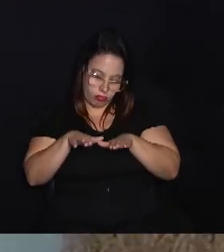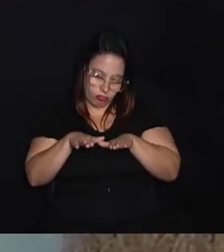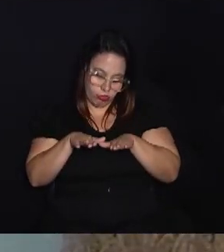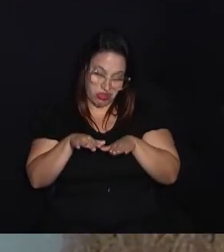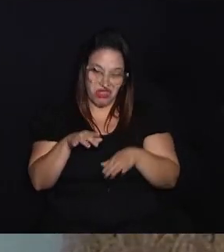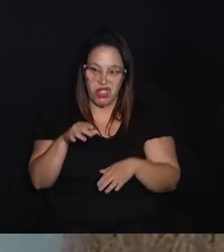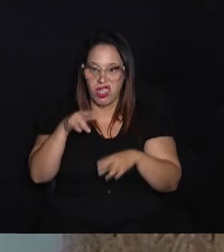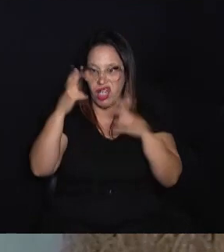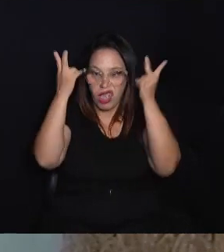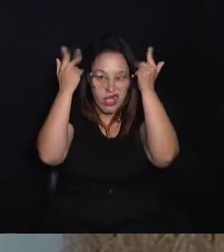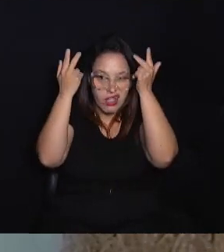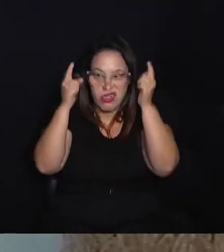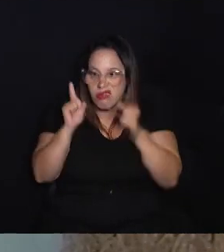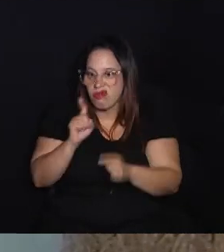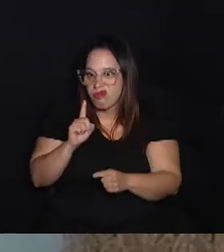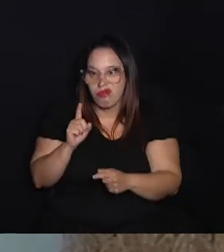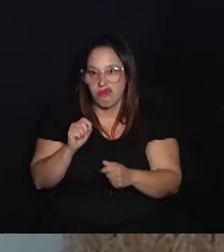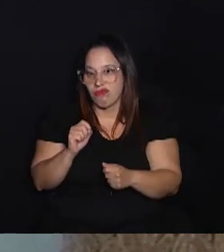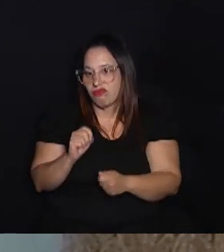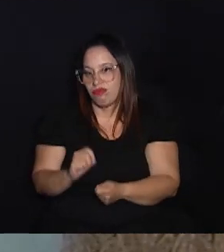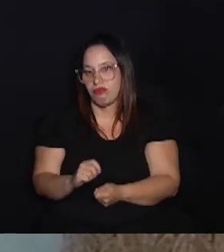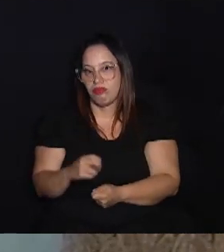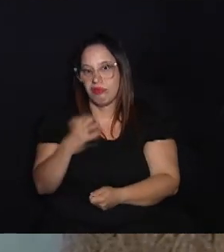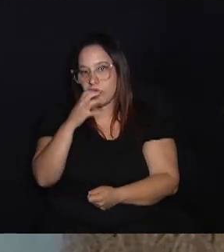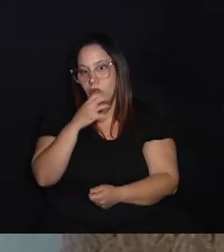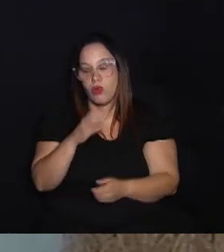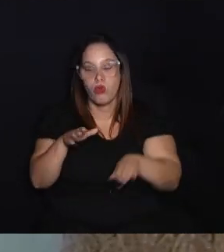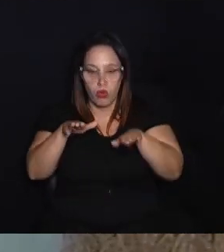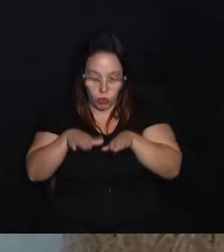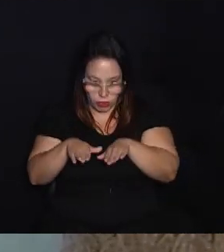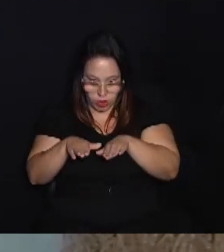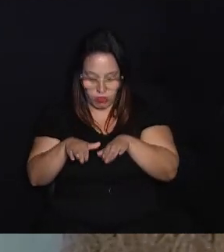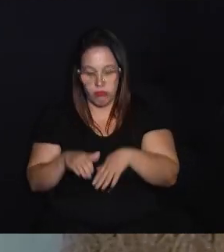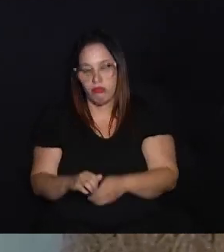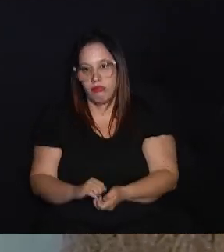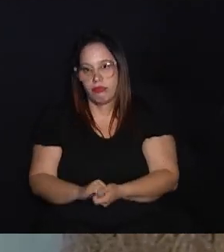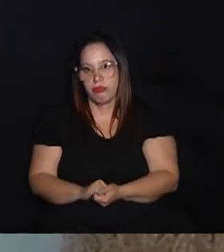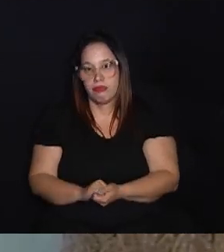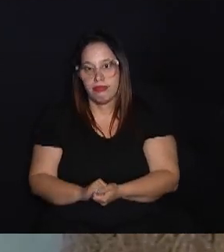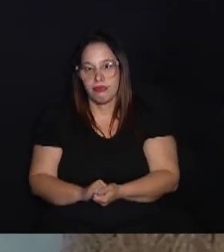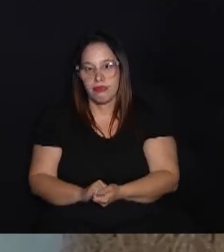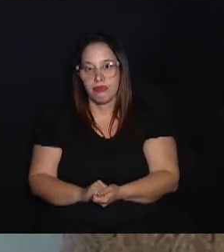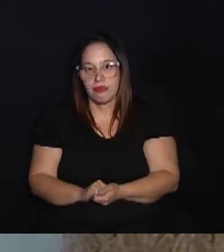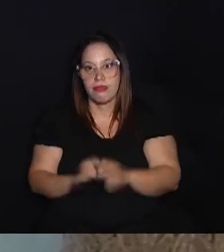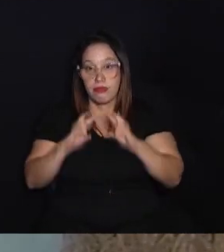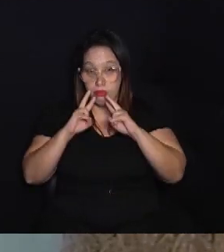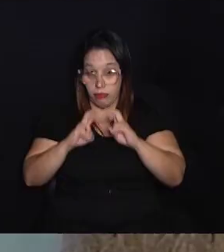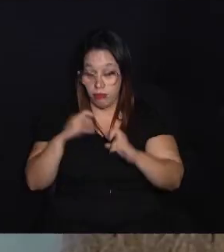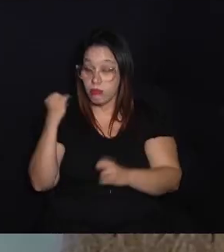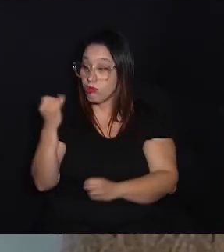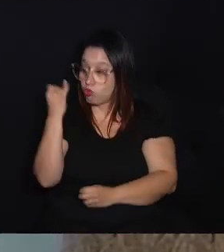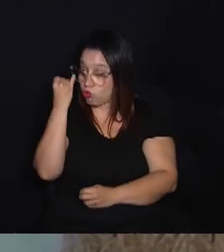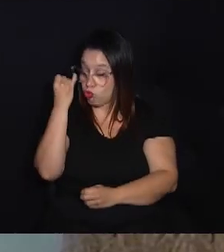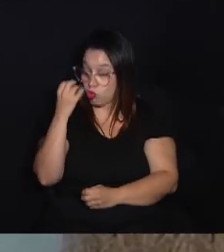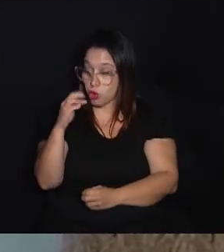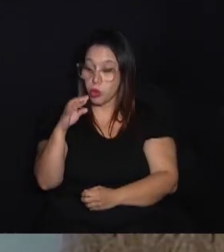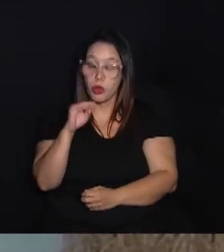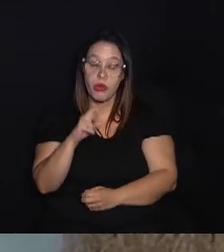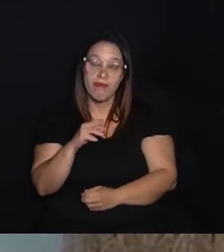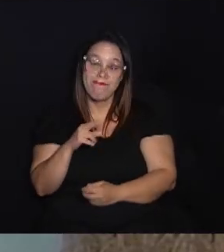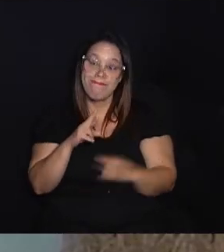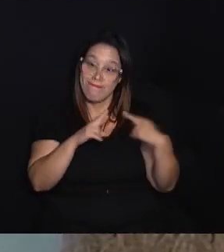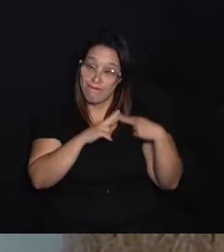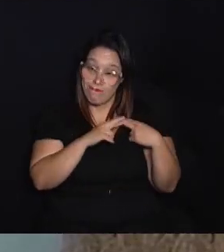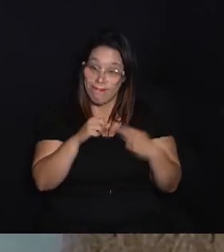nenhum, assim como um gato não ficaria, assim como um cachorro não ficaria, né? A percepção que eu acho que é importante o tutor ter é